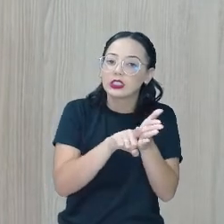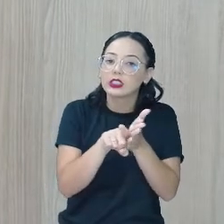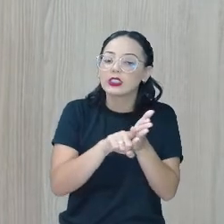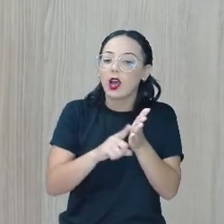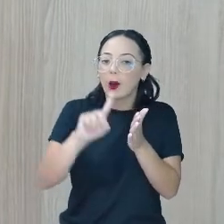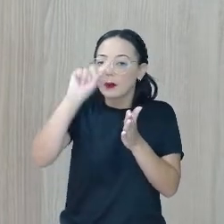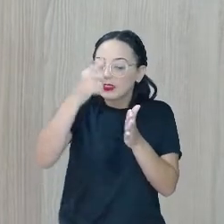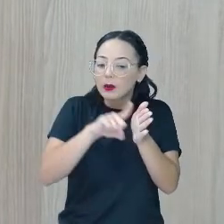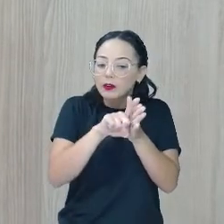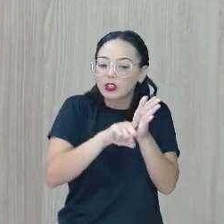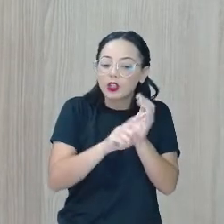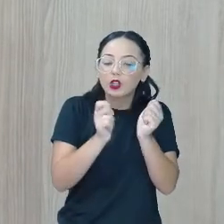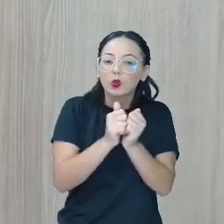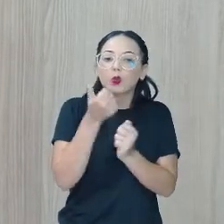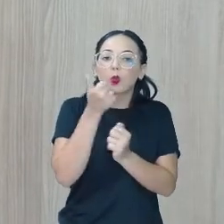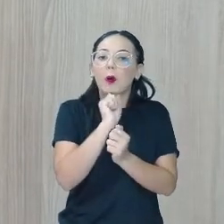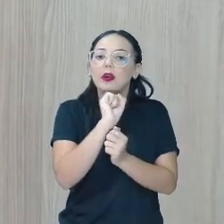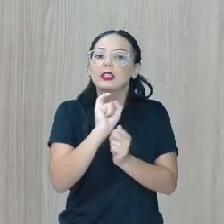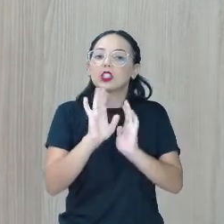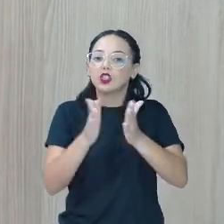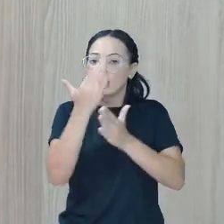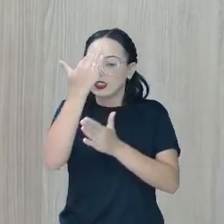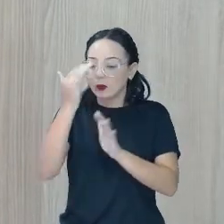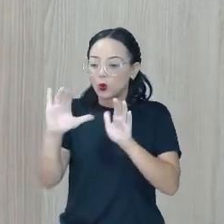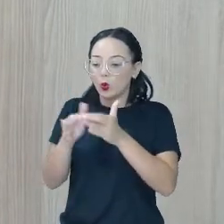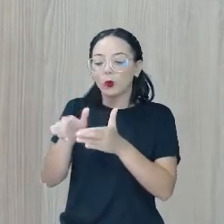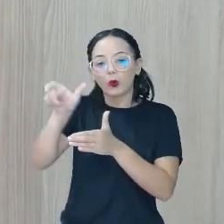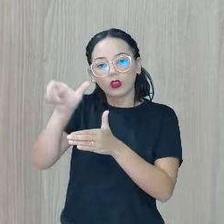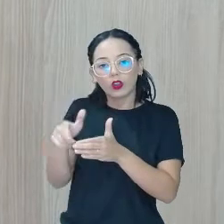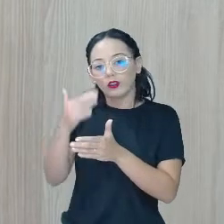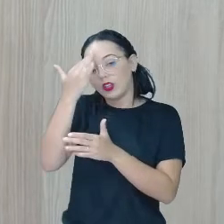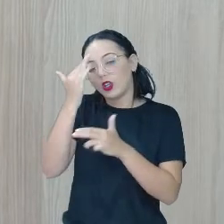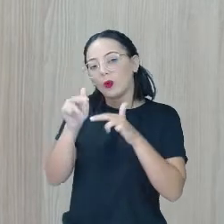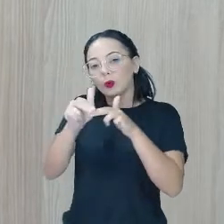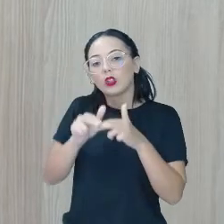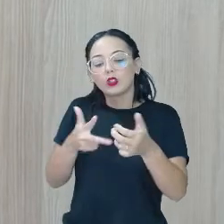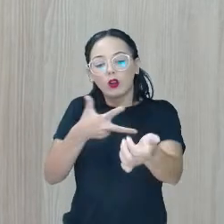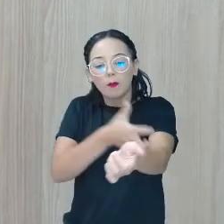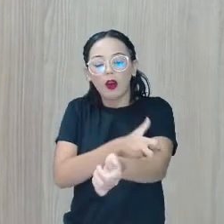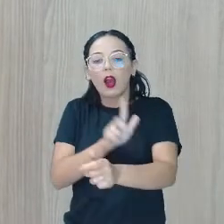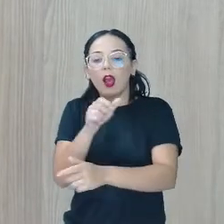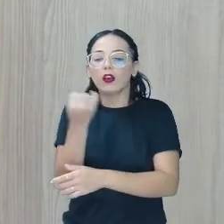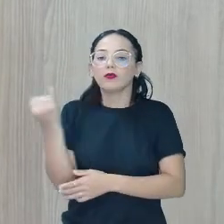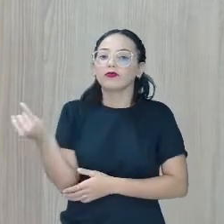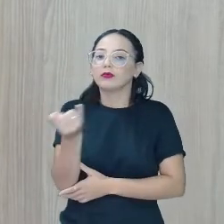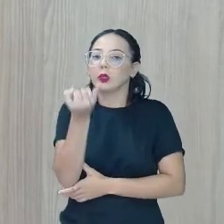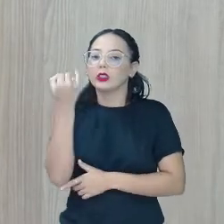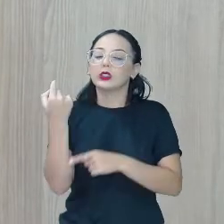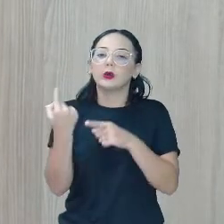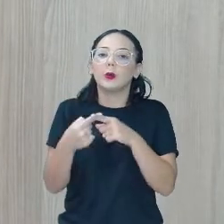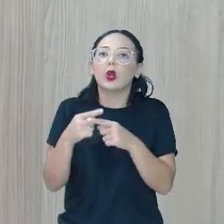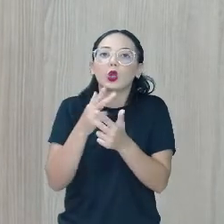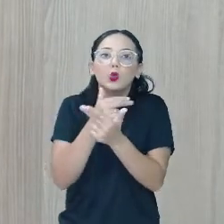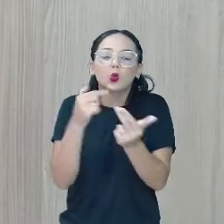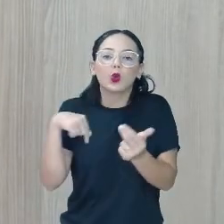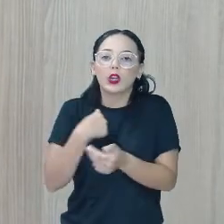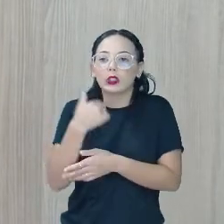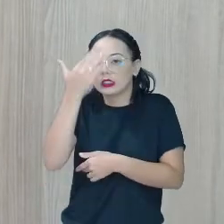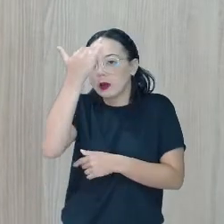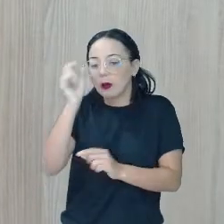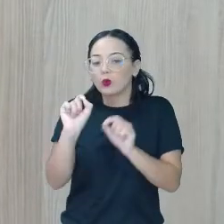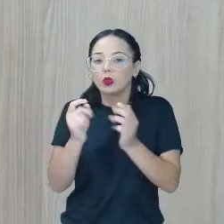pesquisar mais com a mãe dele, se ela já sabe qual é o grupo sanguíneo. Então, essa questão de doação é muito importante, porque nunca sabemos o que